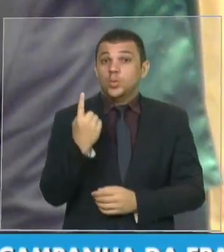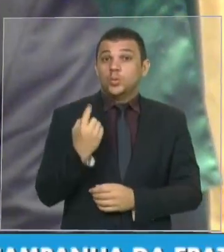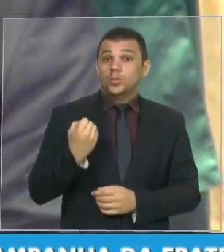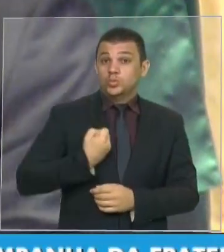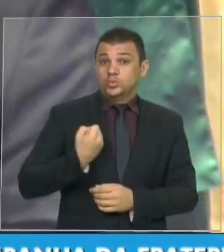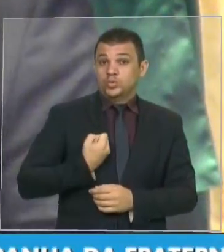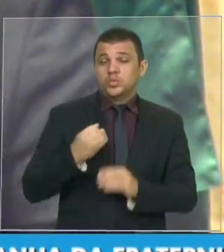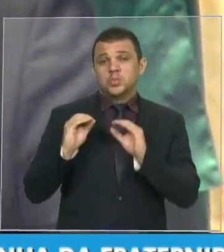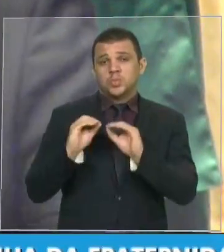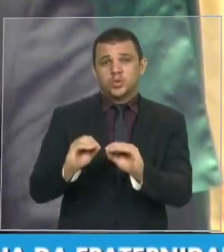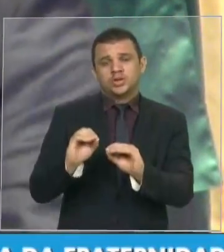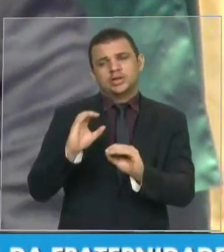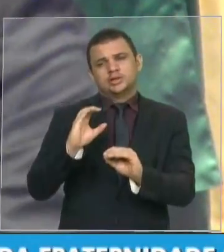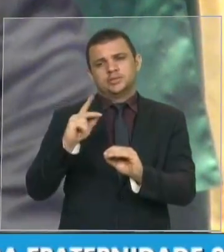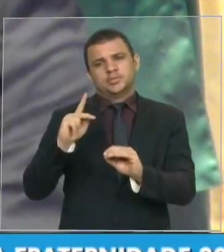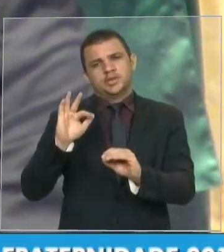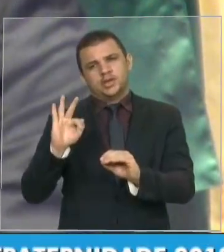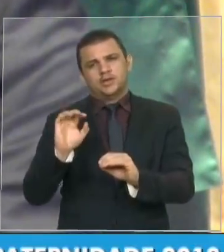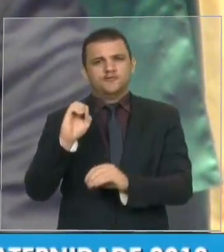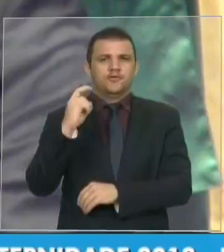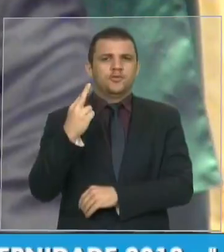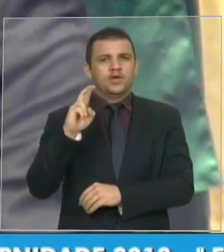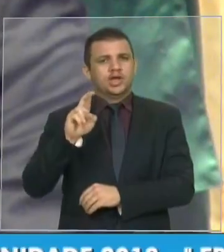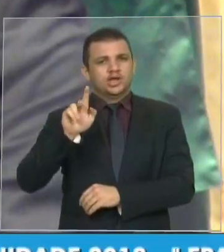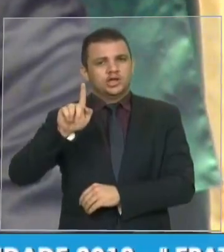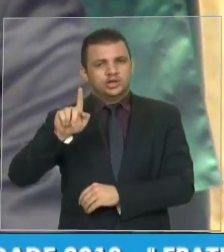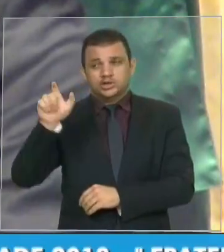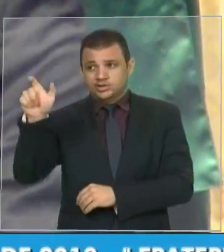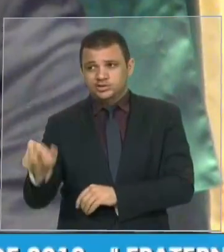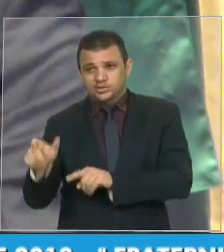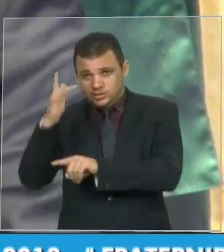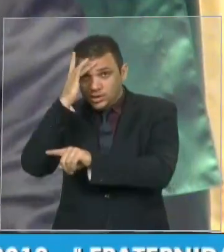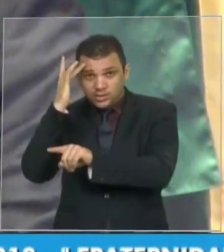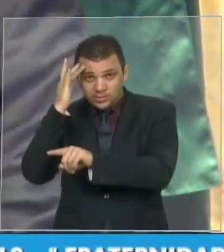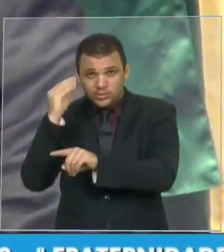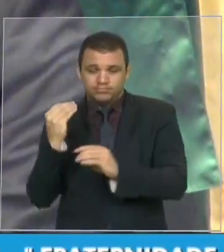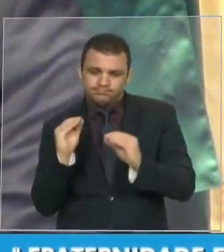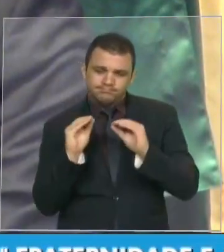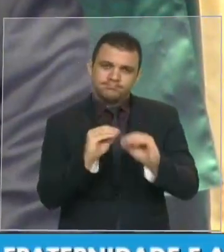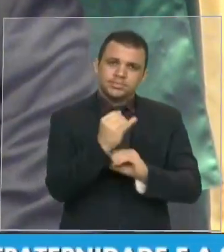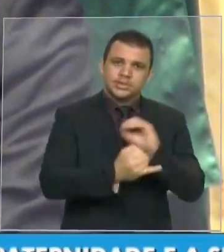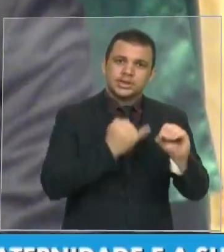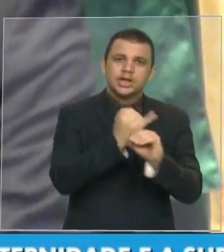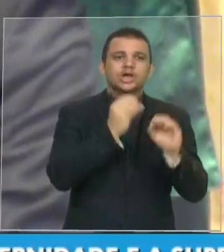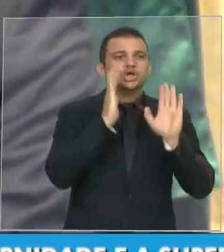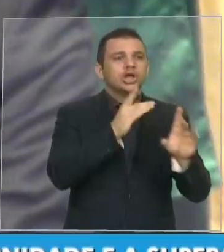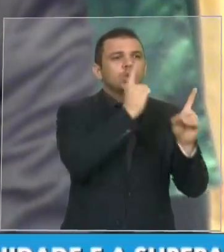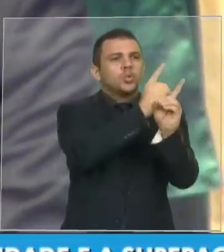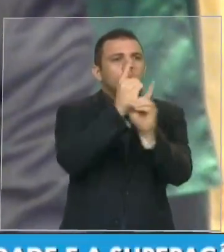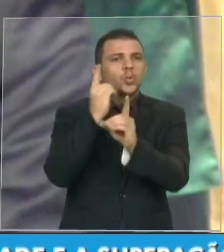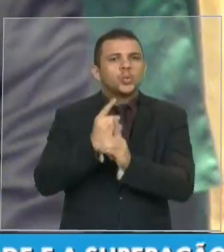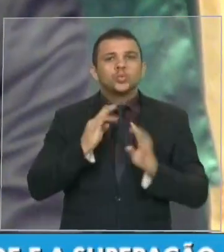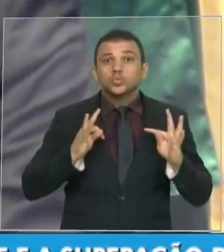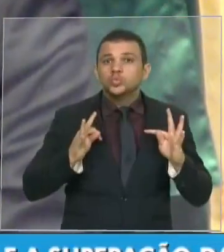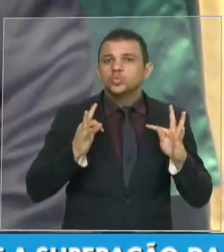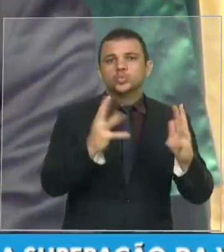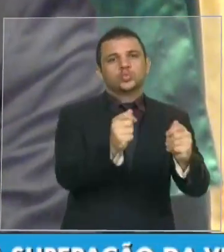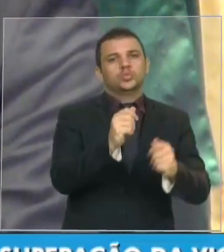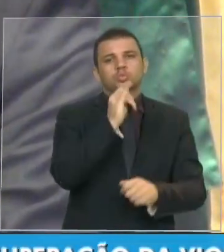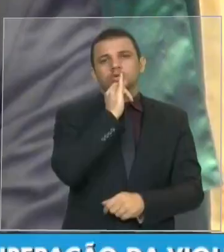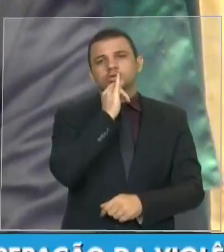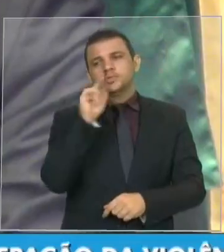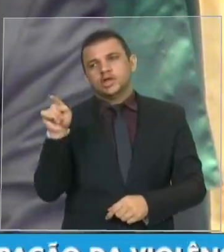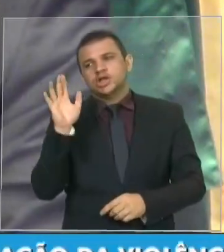determinada pessoa, chegar desde a passagem dele da polícia até o resultado que ocorreu no Tribunal de Justiça, por